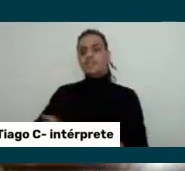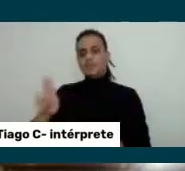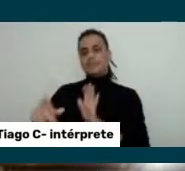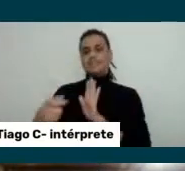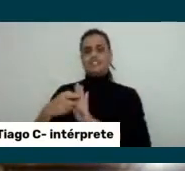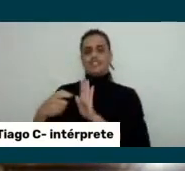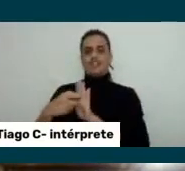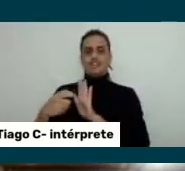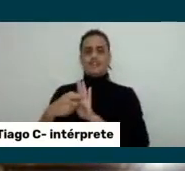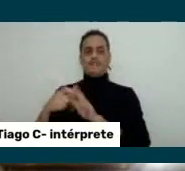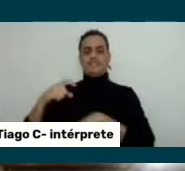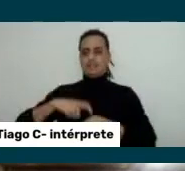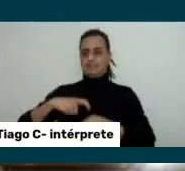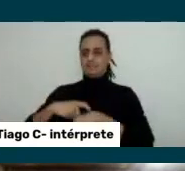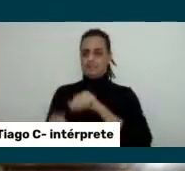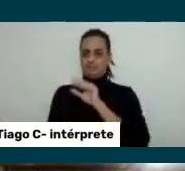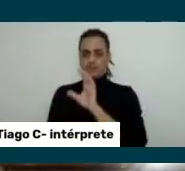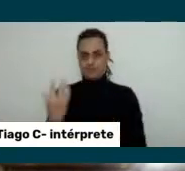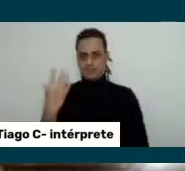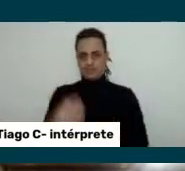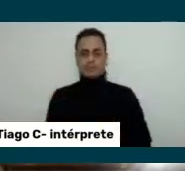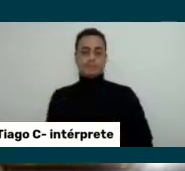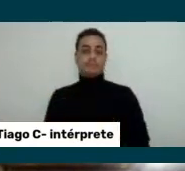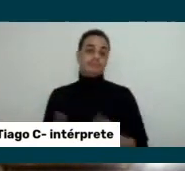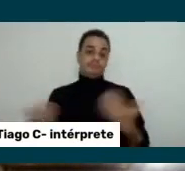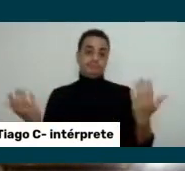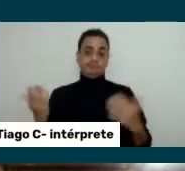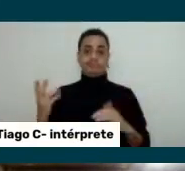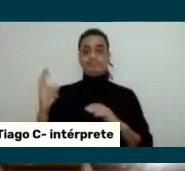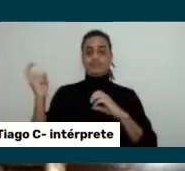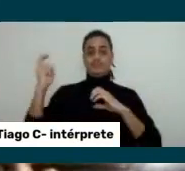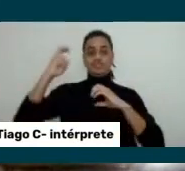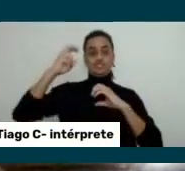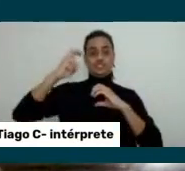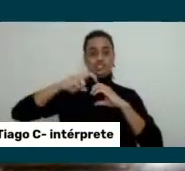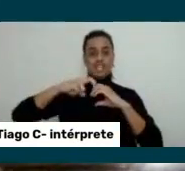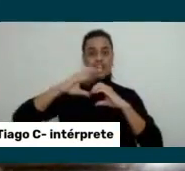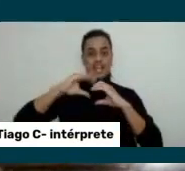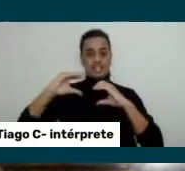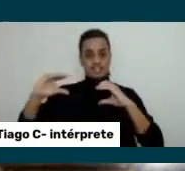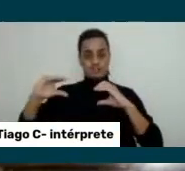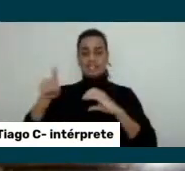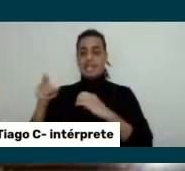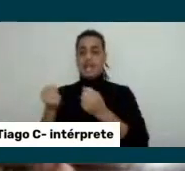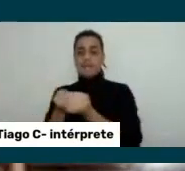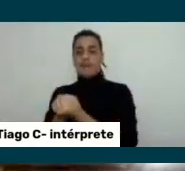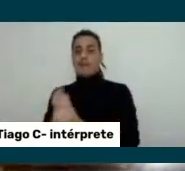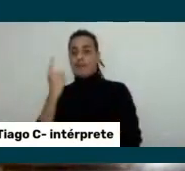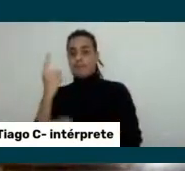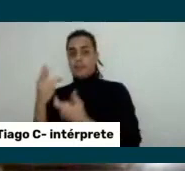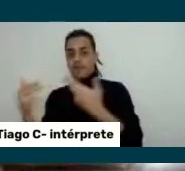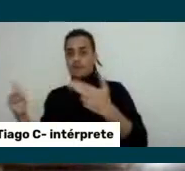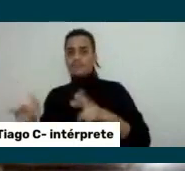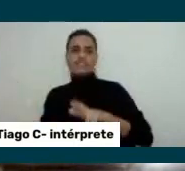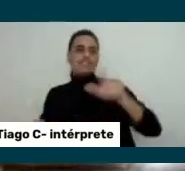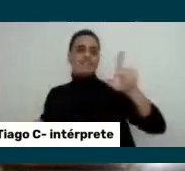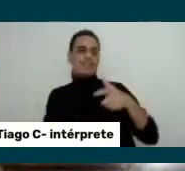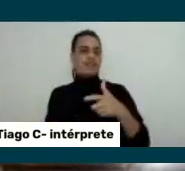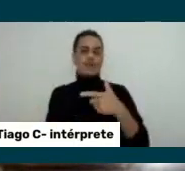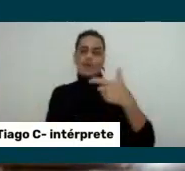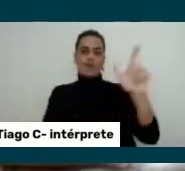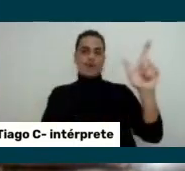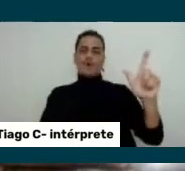ele em produção. Então a gente está falando, né? O ChatGPT ele auxilia numa coisa diferente, né?